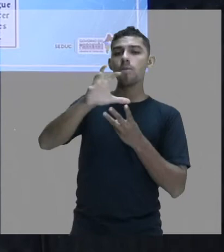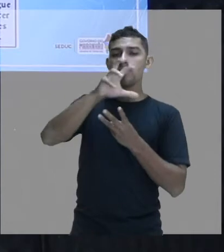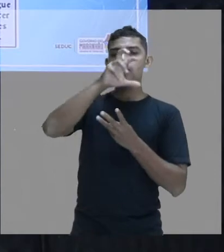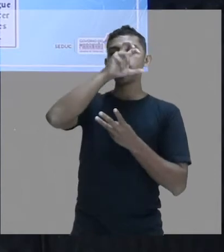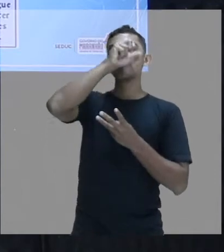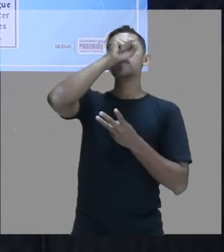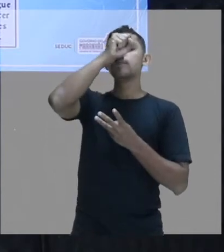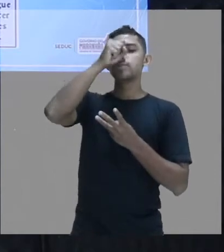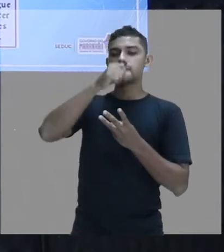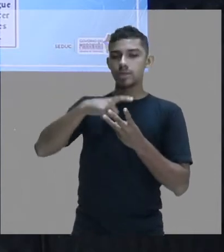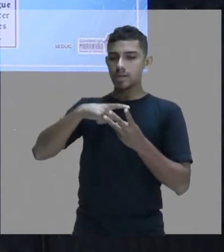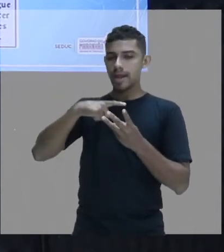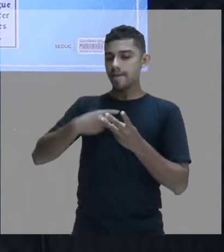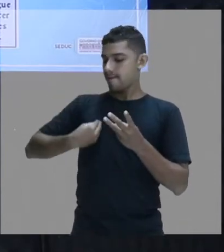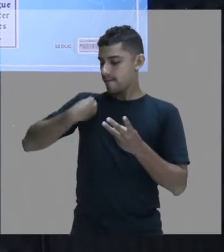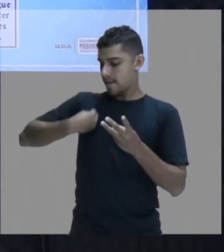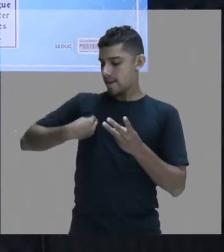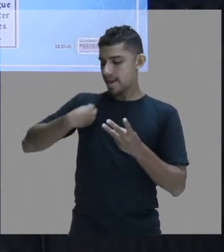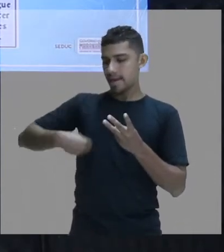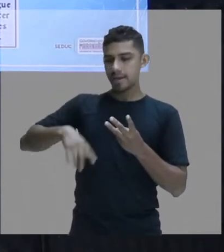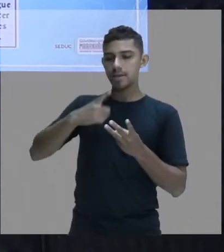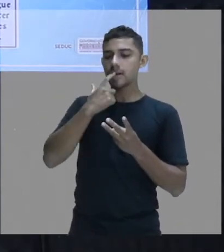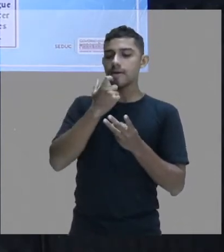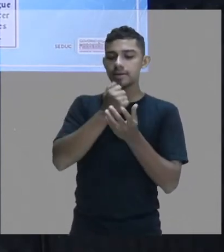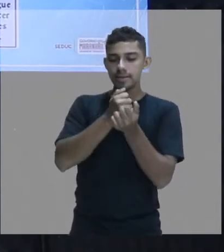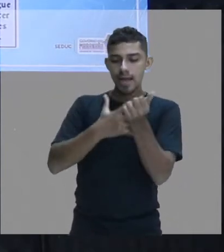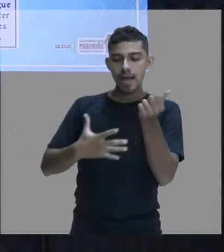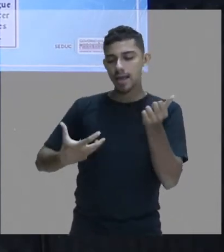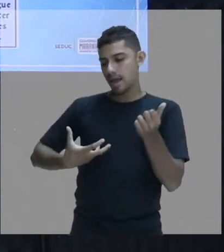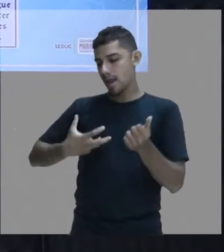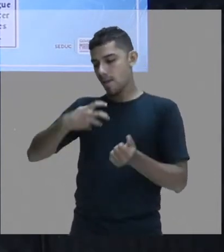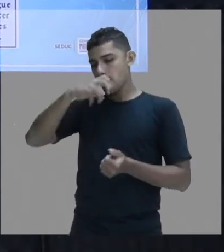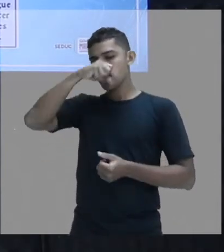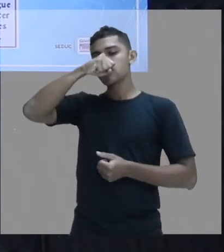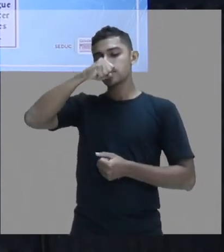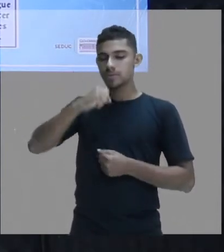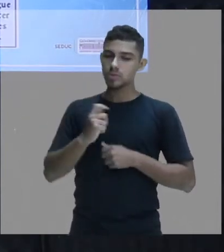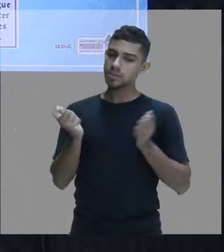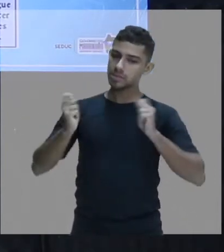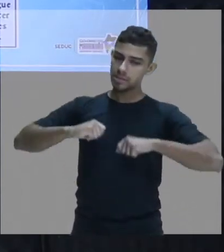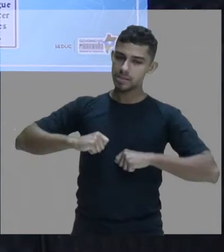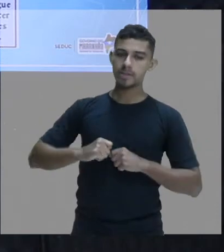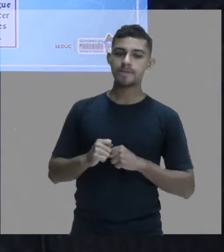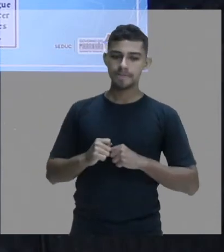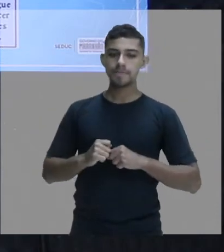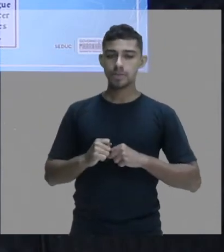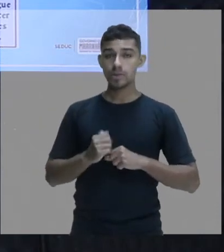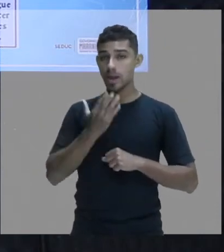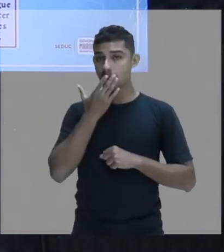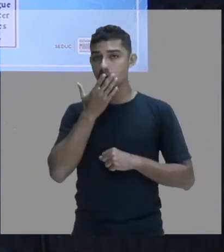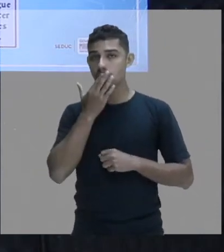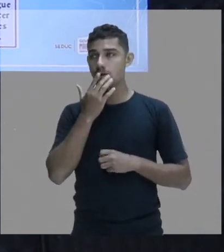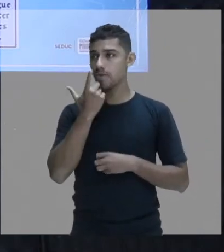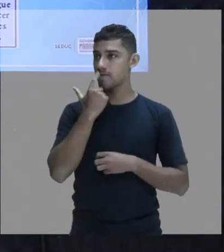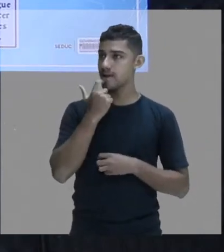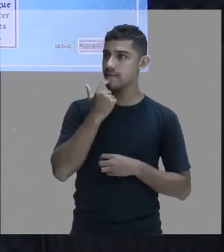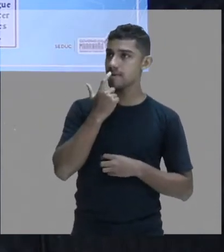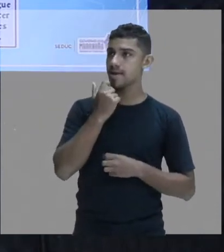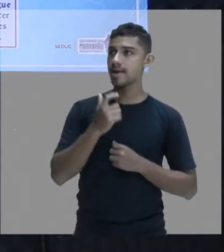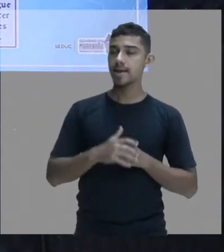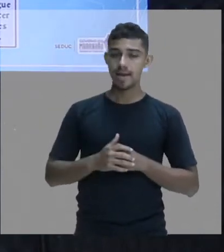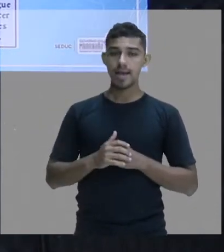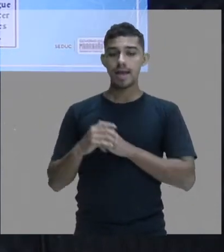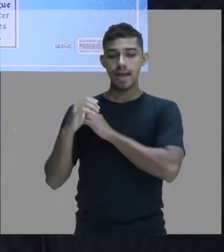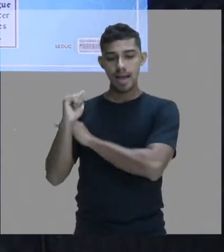oxigênio, aquela coisa ali tem vida, oxigenada, tá oxigenada. Então a ilustração ela recebe essa cor vermelhinha. As